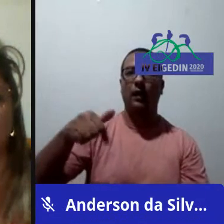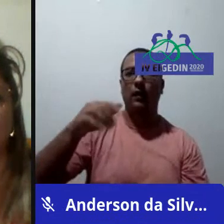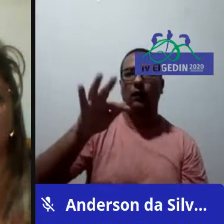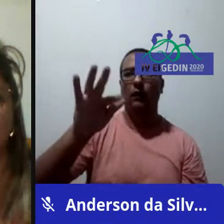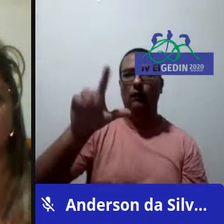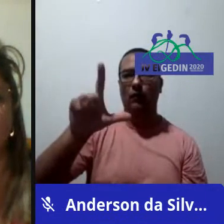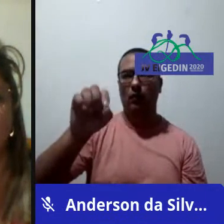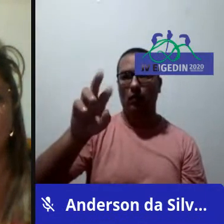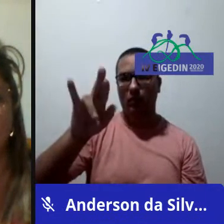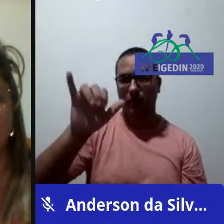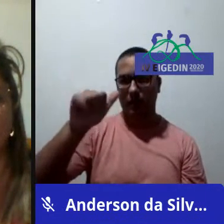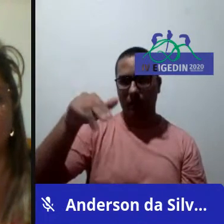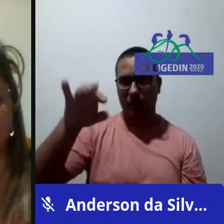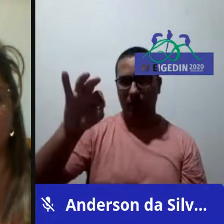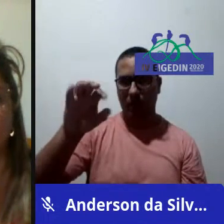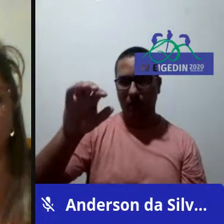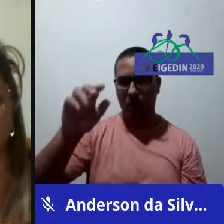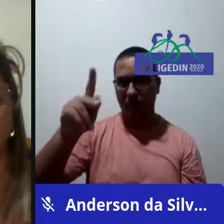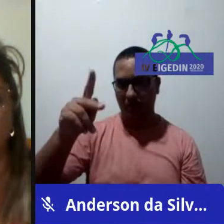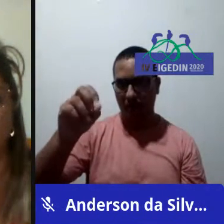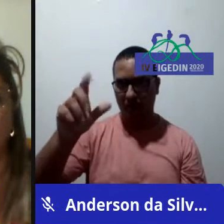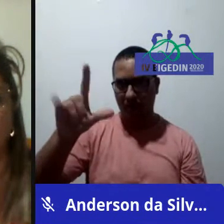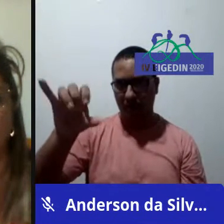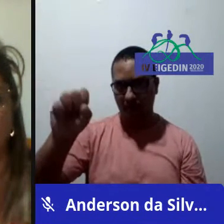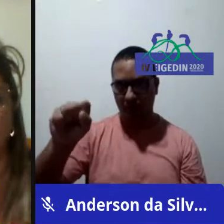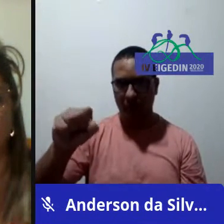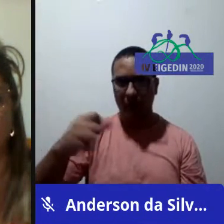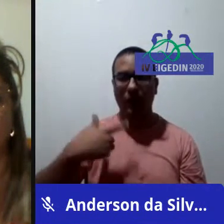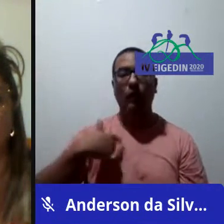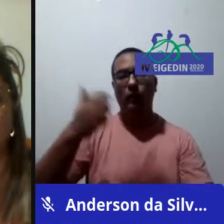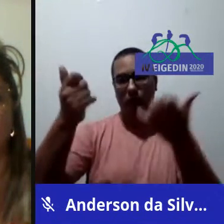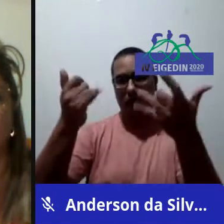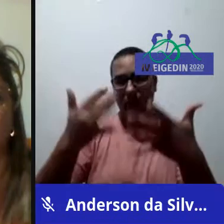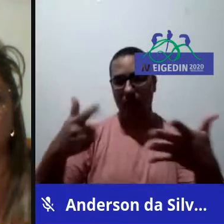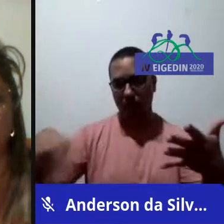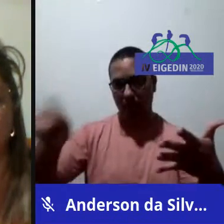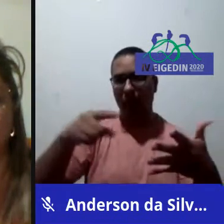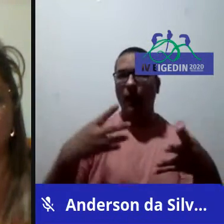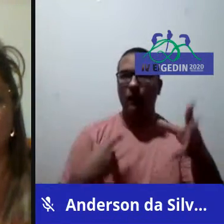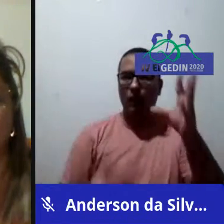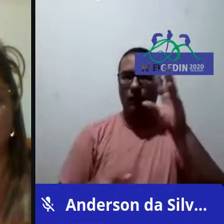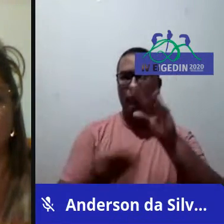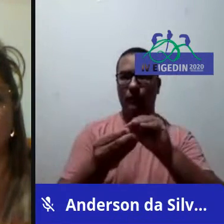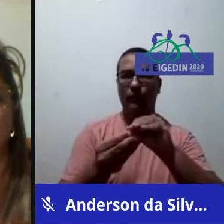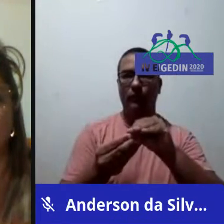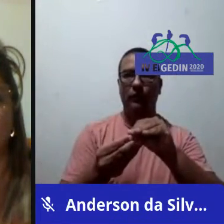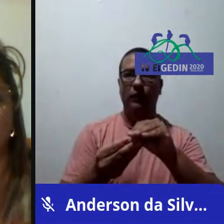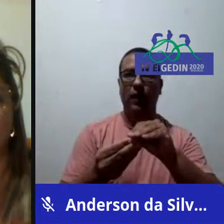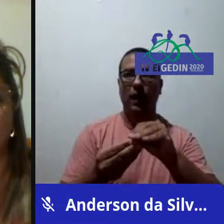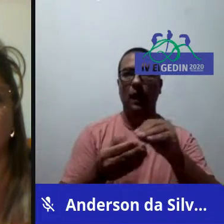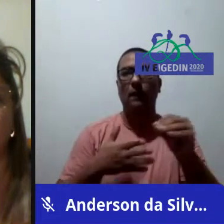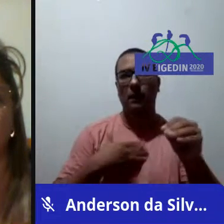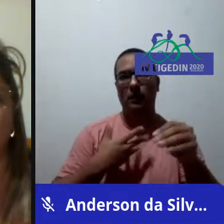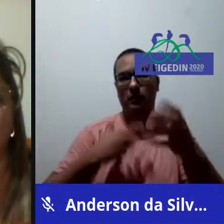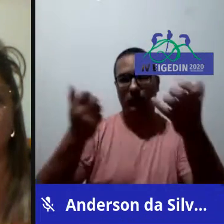regiões. Fizemos, então, era isso que eu queria contar para vocês, para fechar a minha exposição, nos acessos, tanto insular como